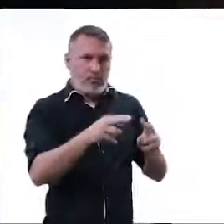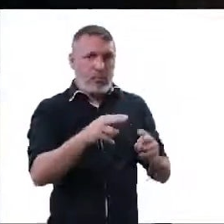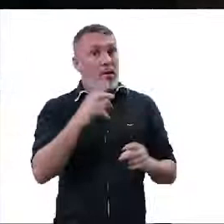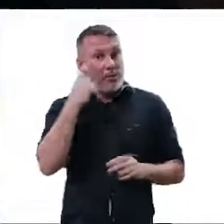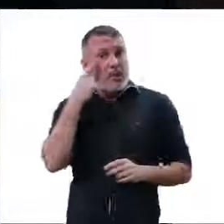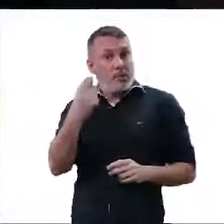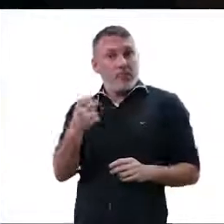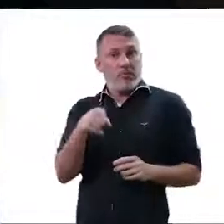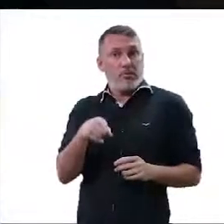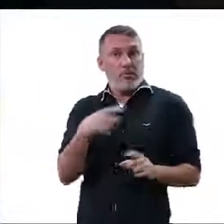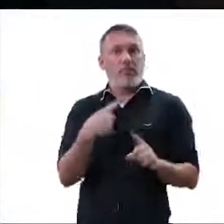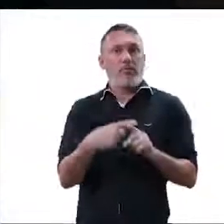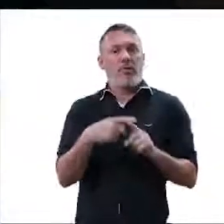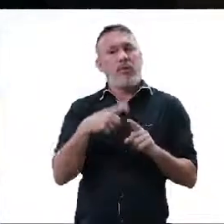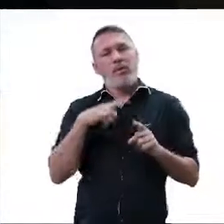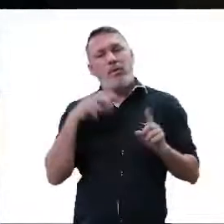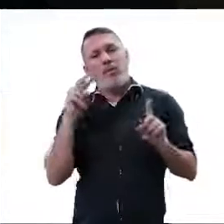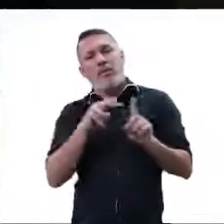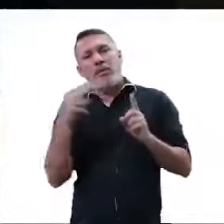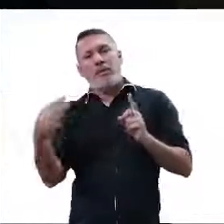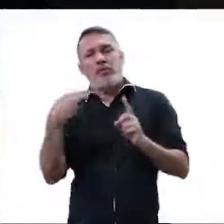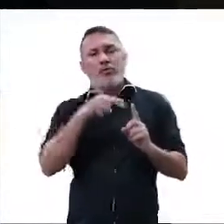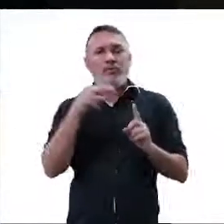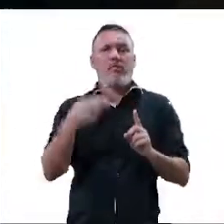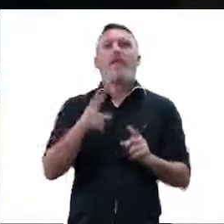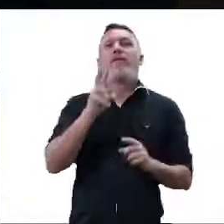ela trabalha com uma perspectiva que vai ser